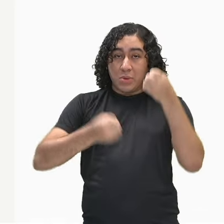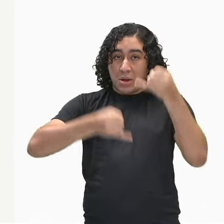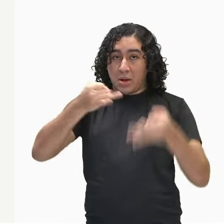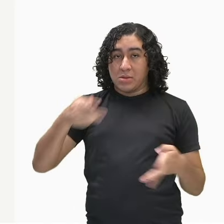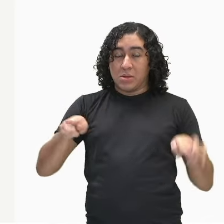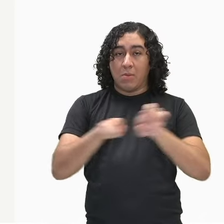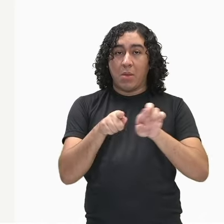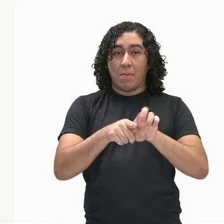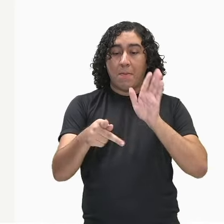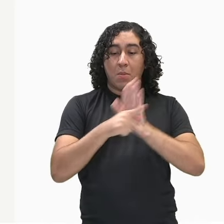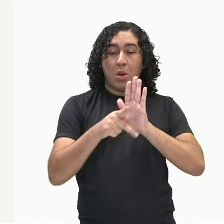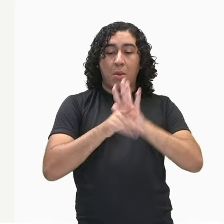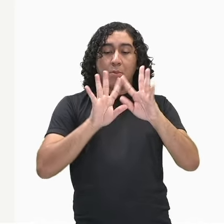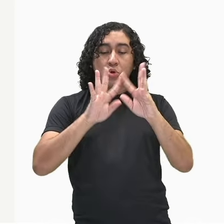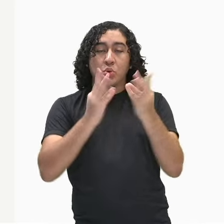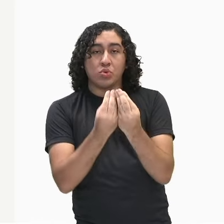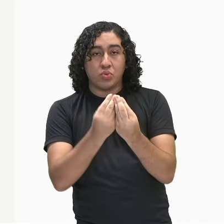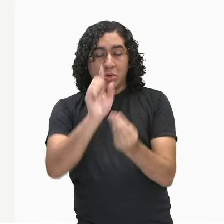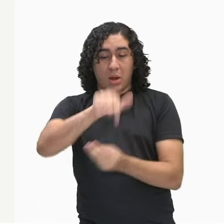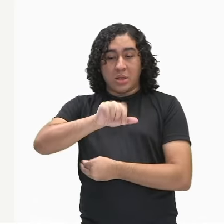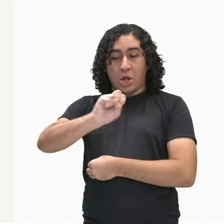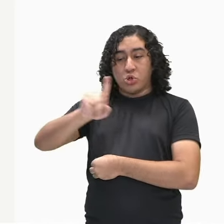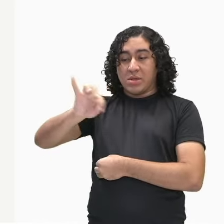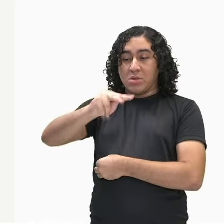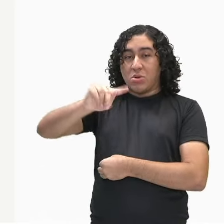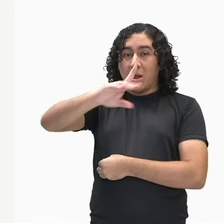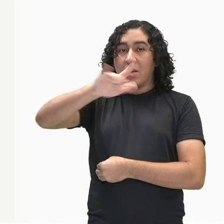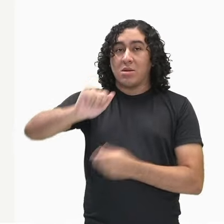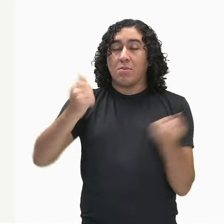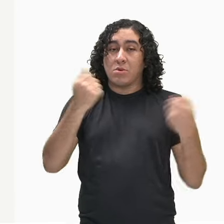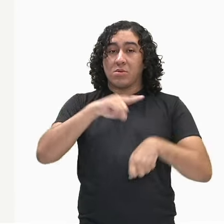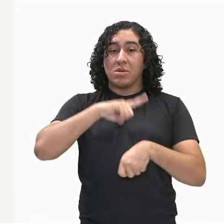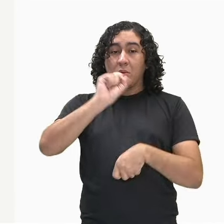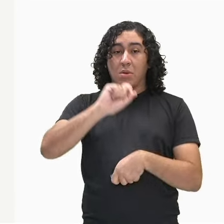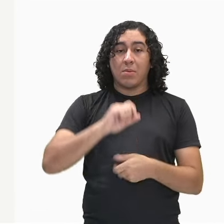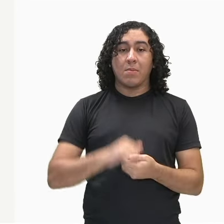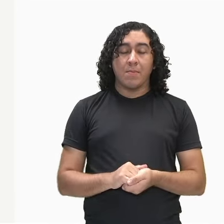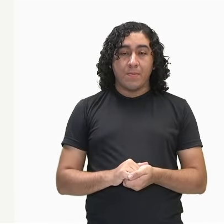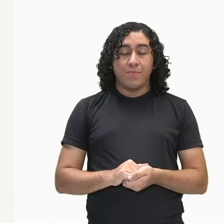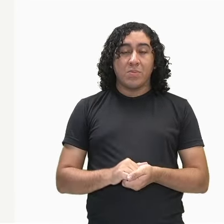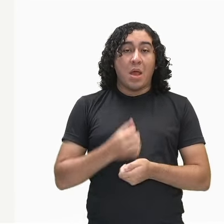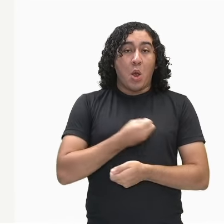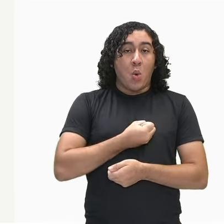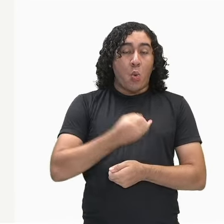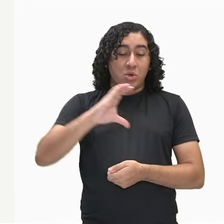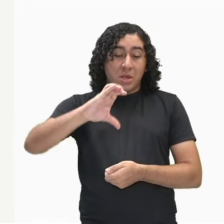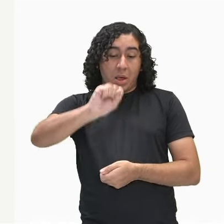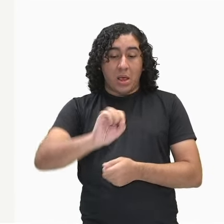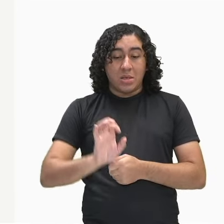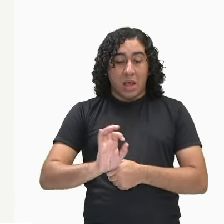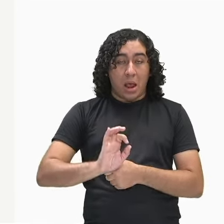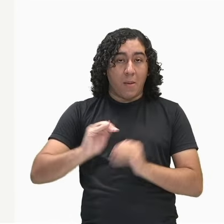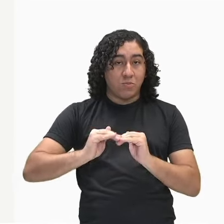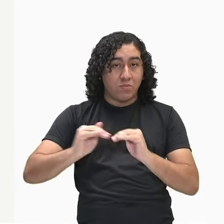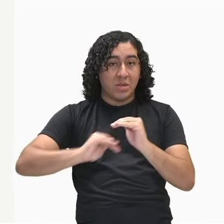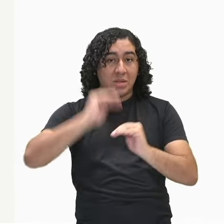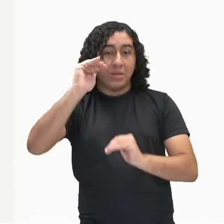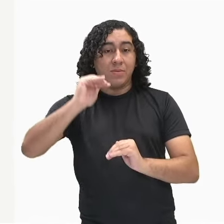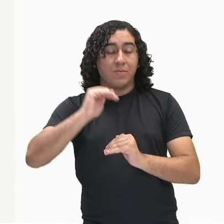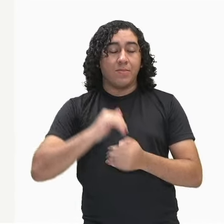na solução supersaturada, eu posso aumentar o quanto eu dissolvo. Então, note que à medida que está variando